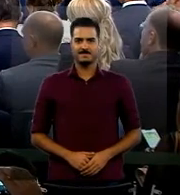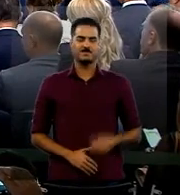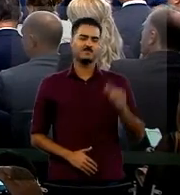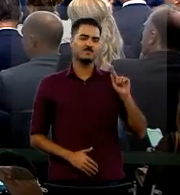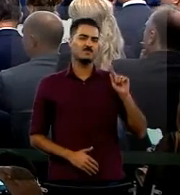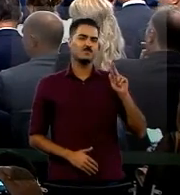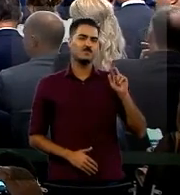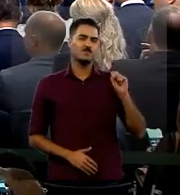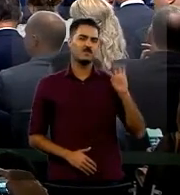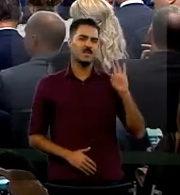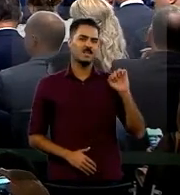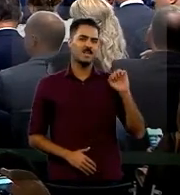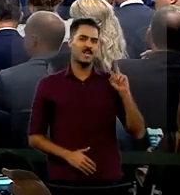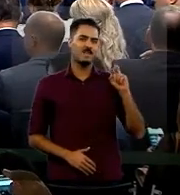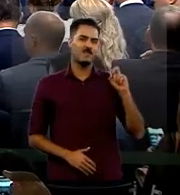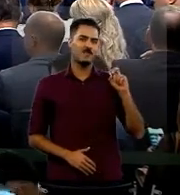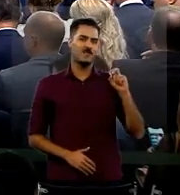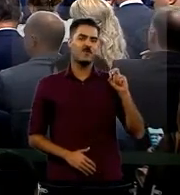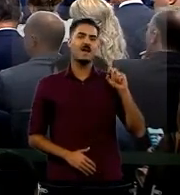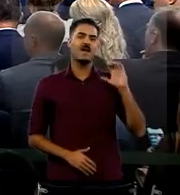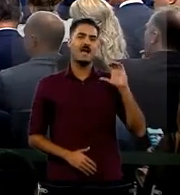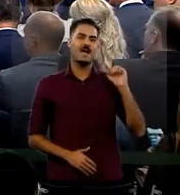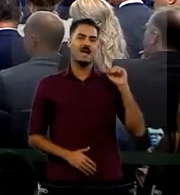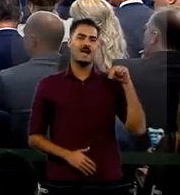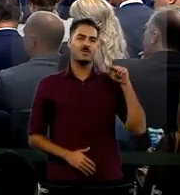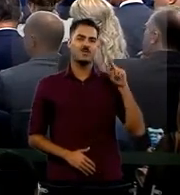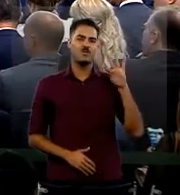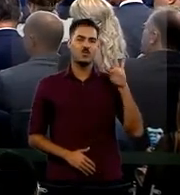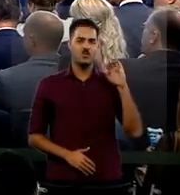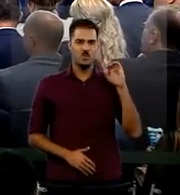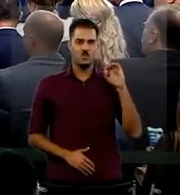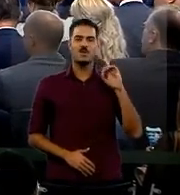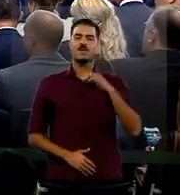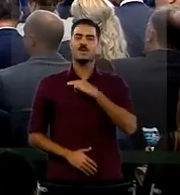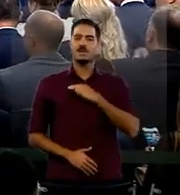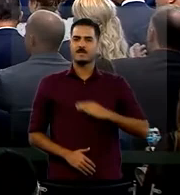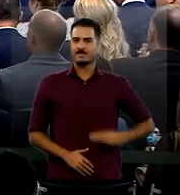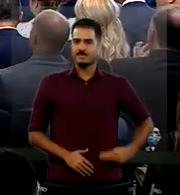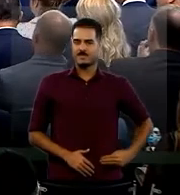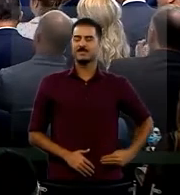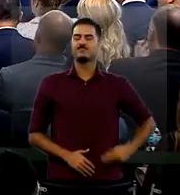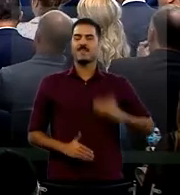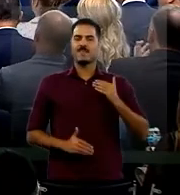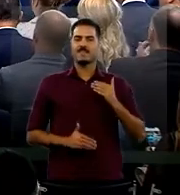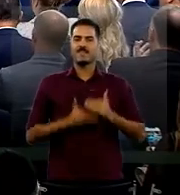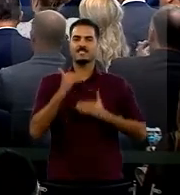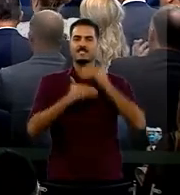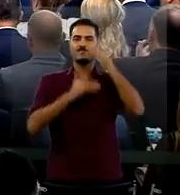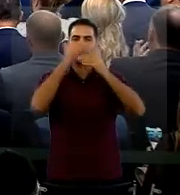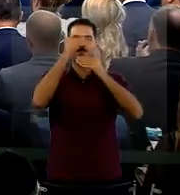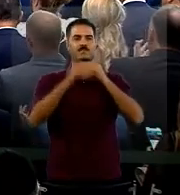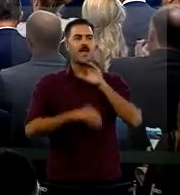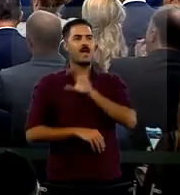Gustavo Henrique Rigodanzo Canuto, ministro de Estado do Desenvolvimento Regional.